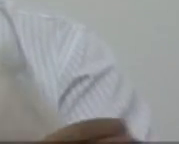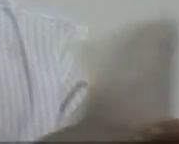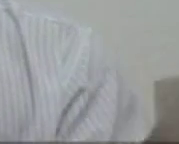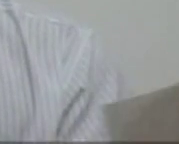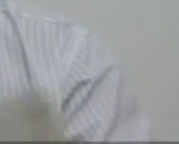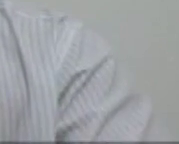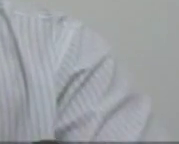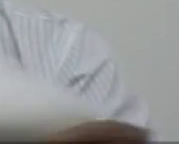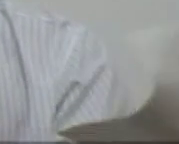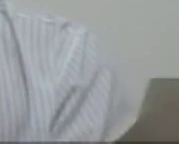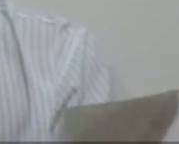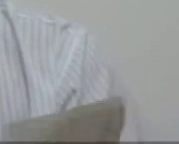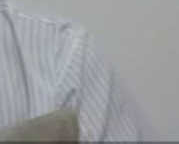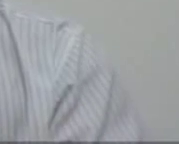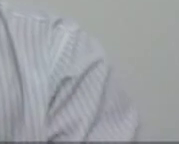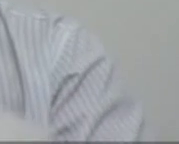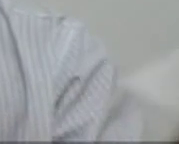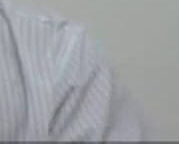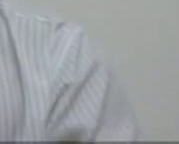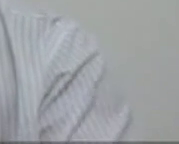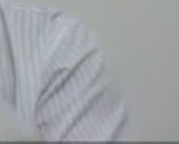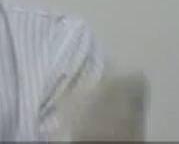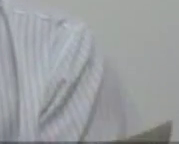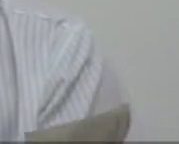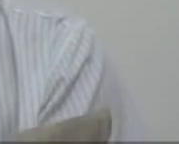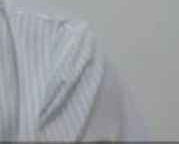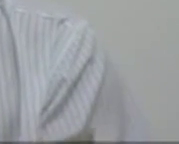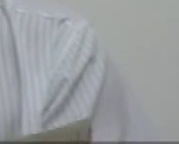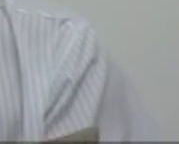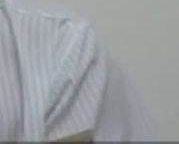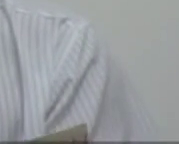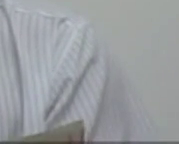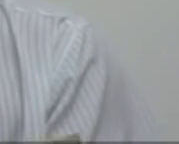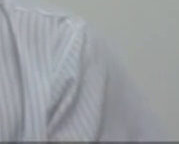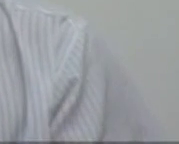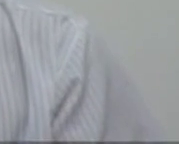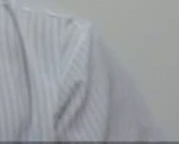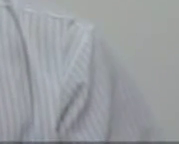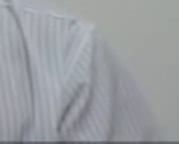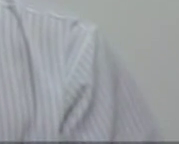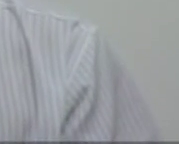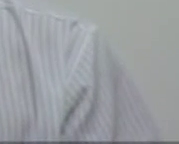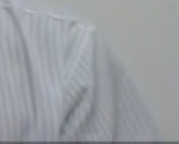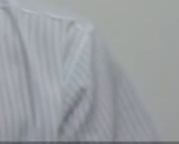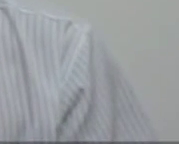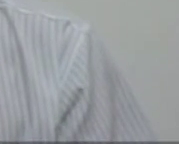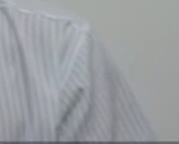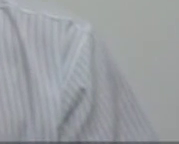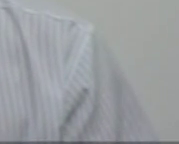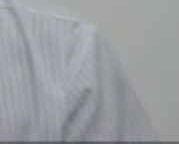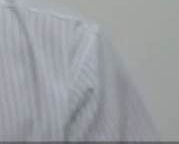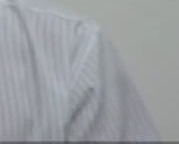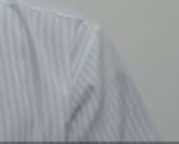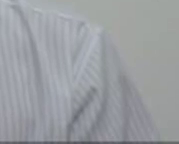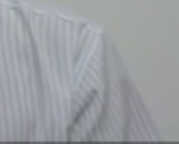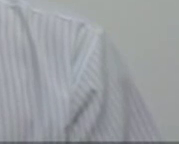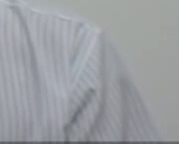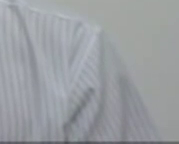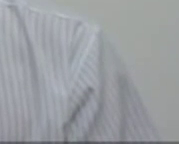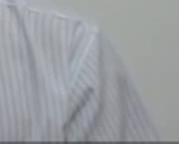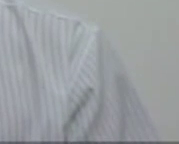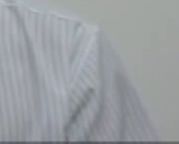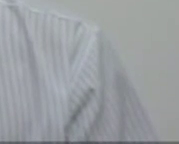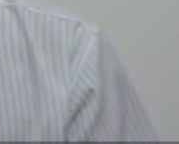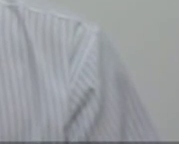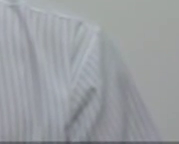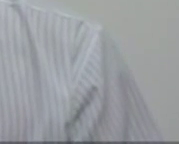exemplo, pais que estão separados, as crianças ficam só. O Estado, por essa lei federal, ela é obrigada